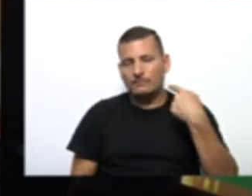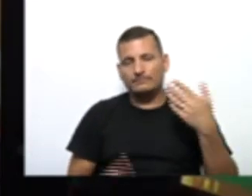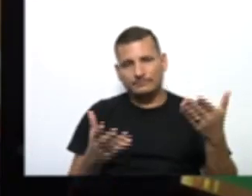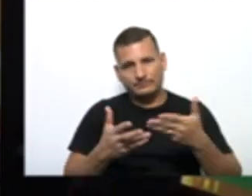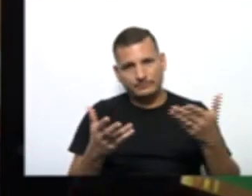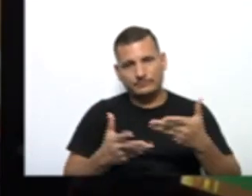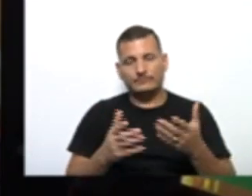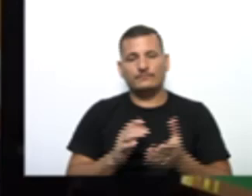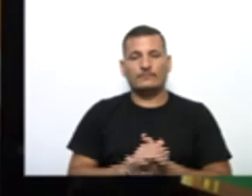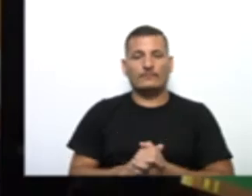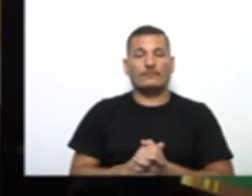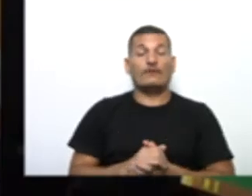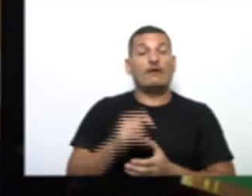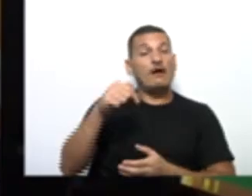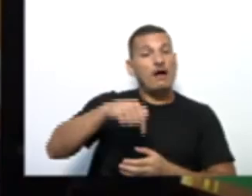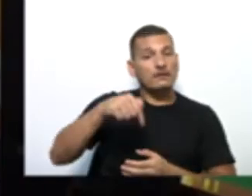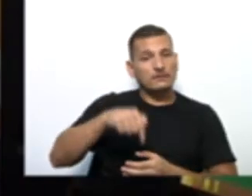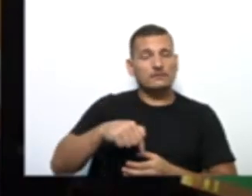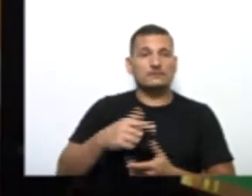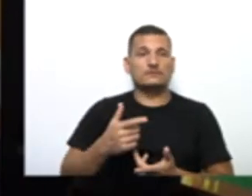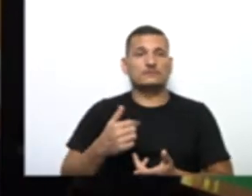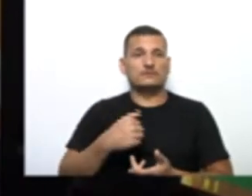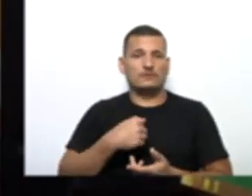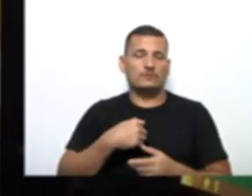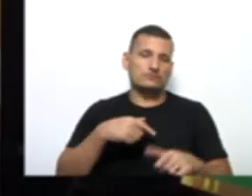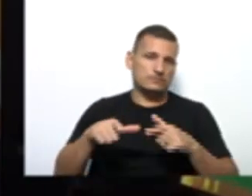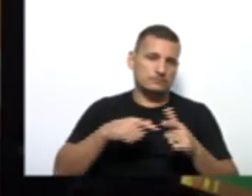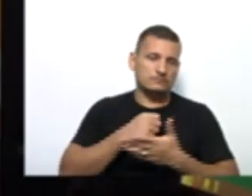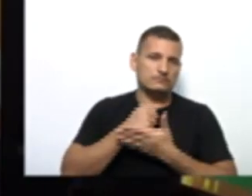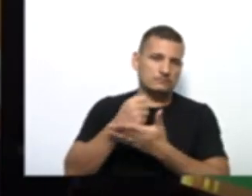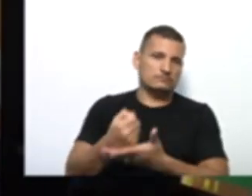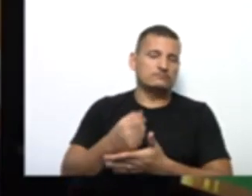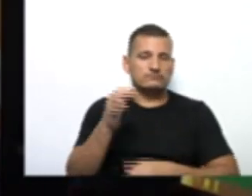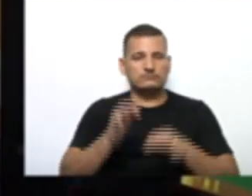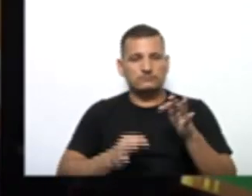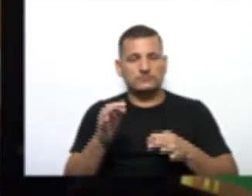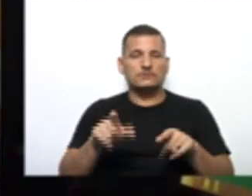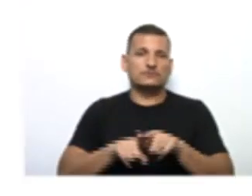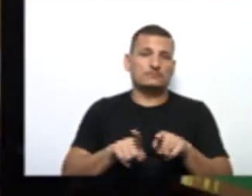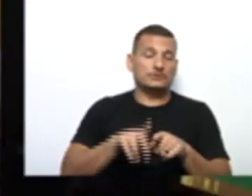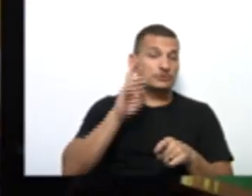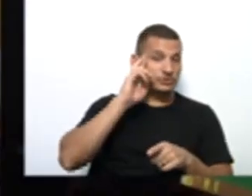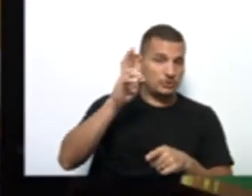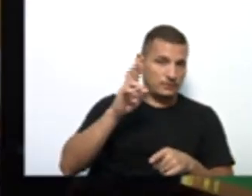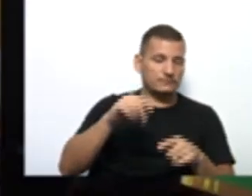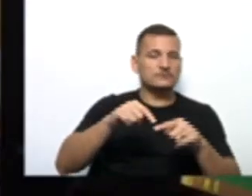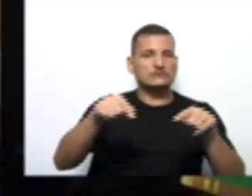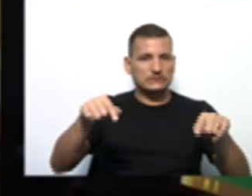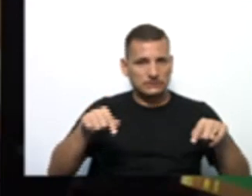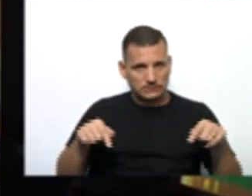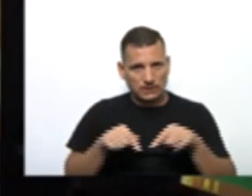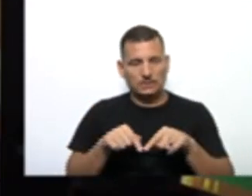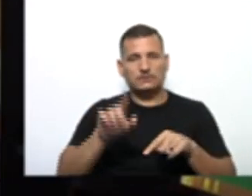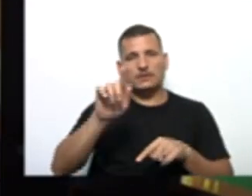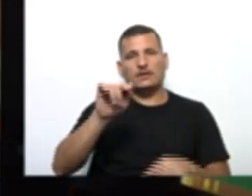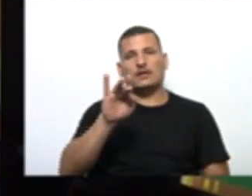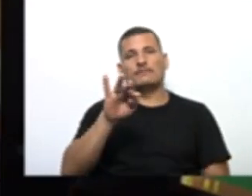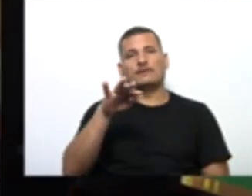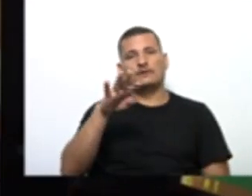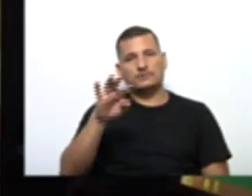E aqui no gabinete eu sou assessor jurídico também e chefe de gabinete. Em alguns momentos a